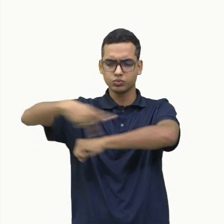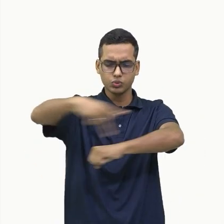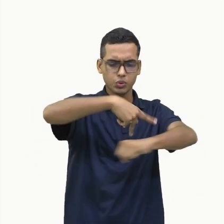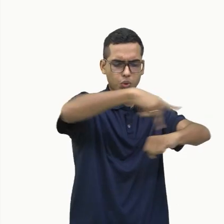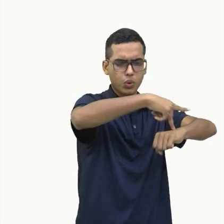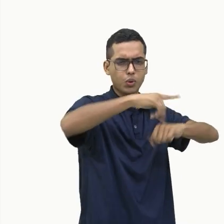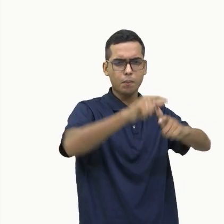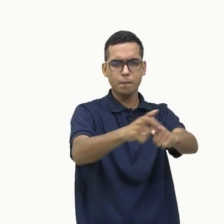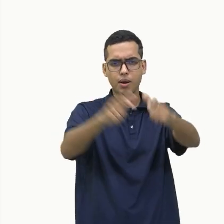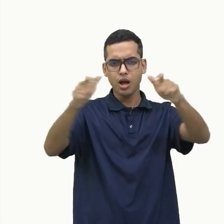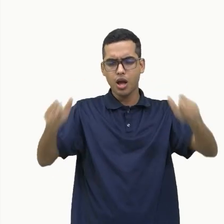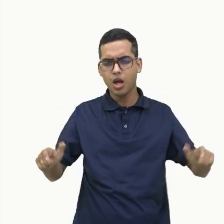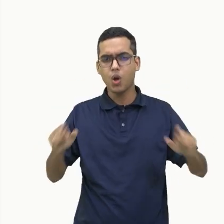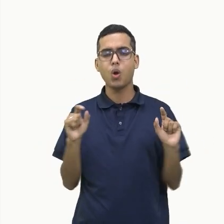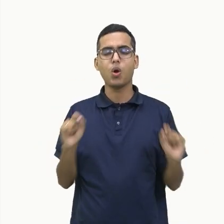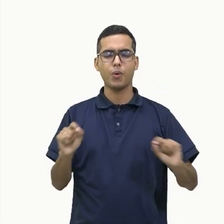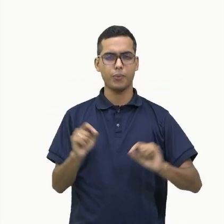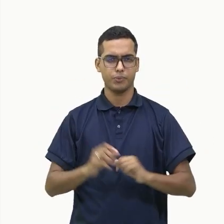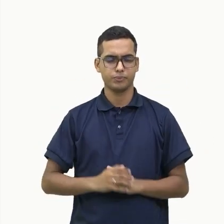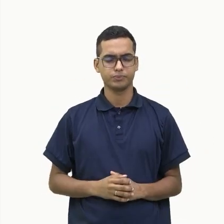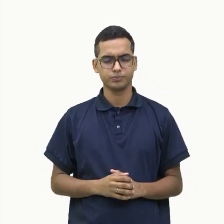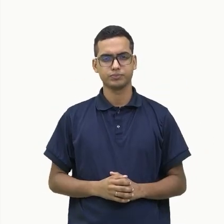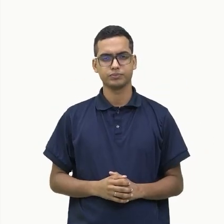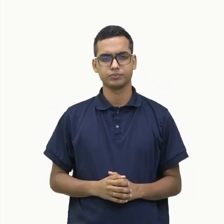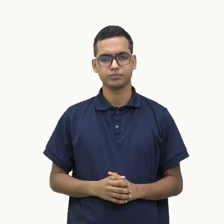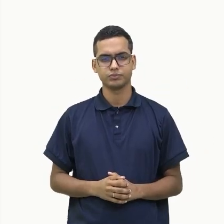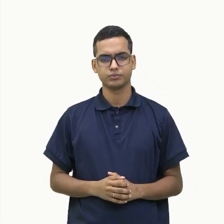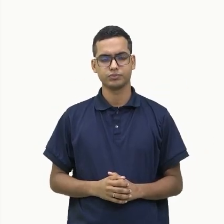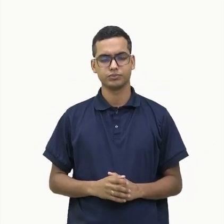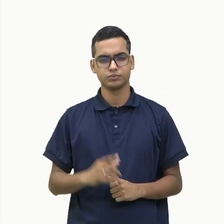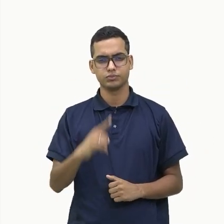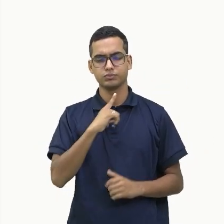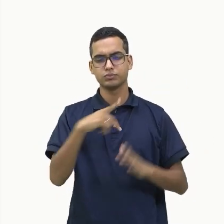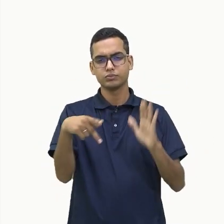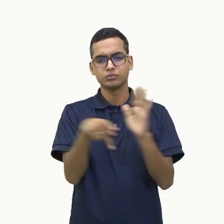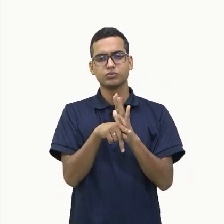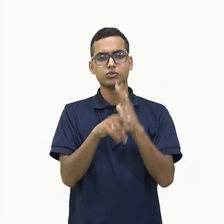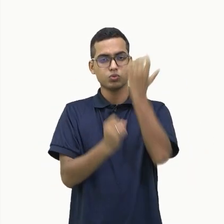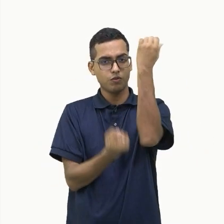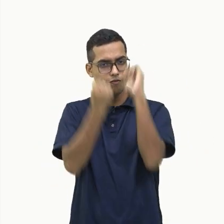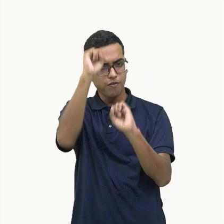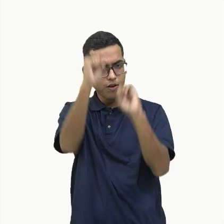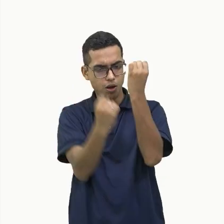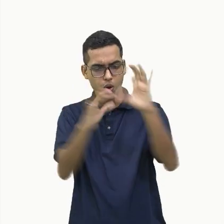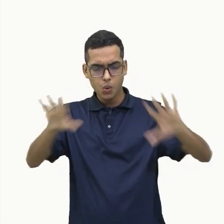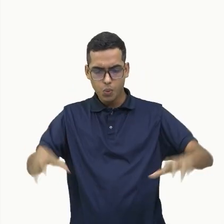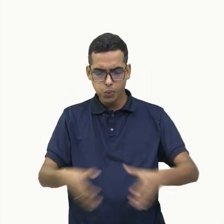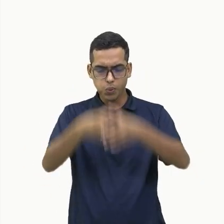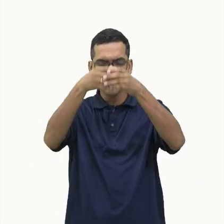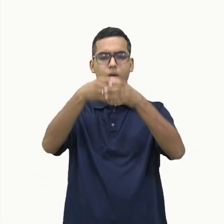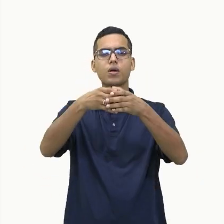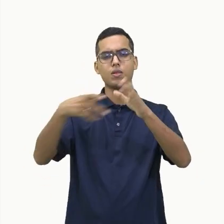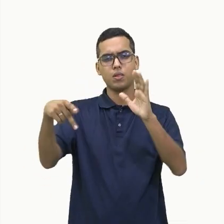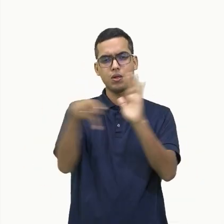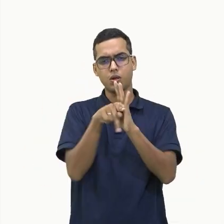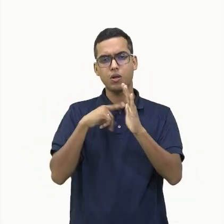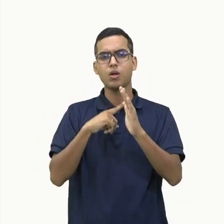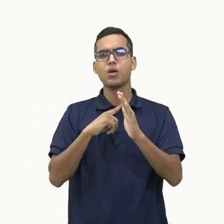áreas, acaba vindo, né, de termoelétricas, essa produção de energia. Então,